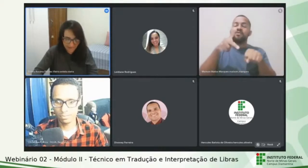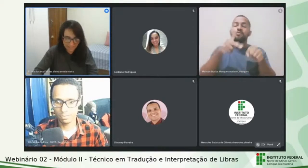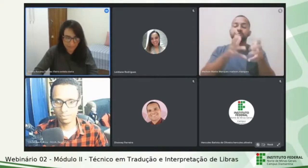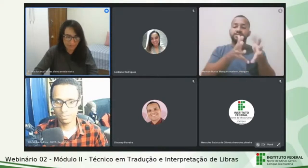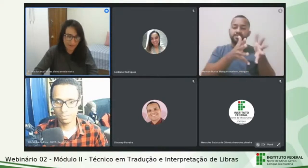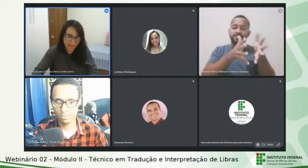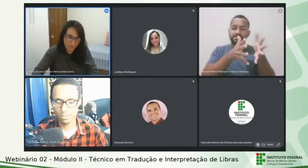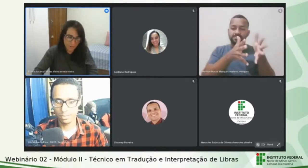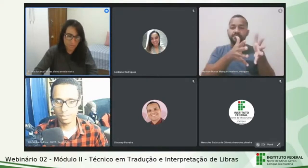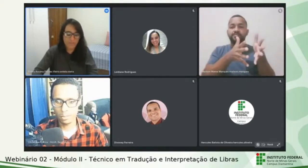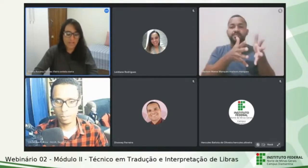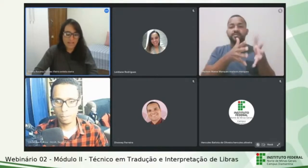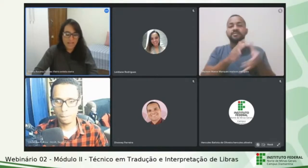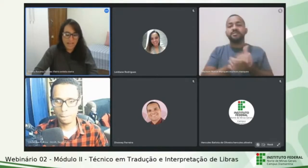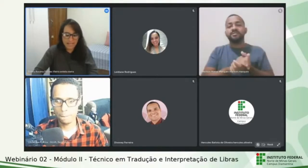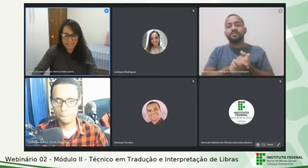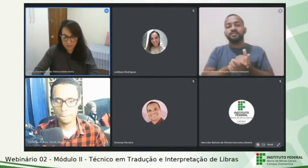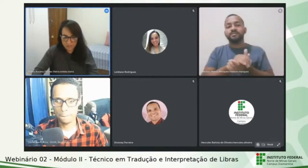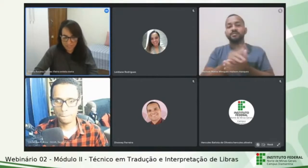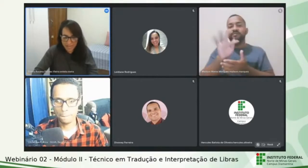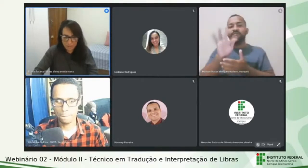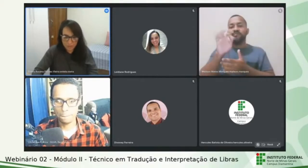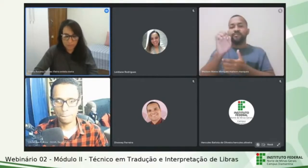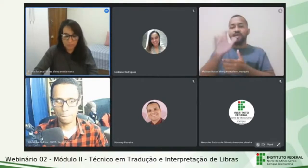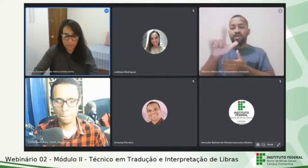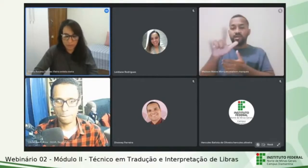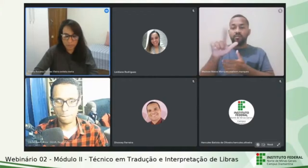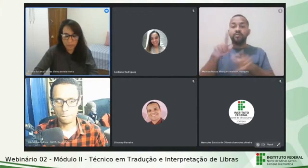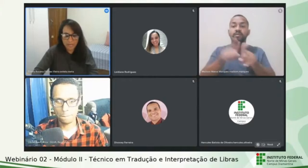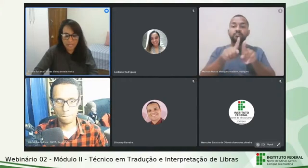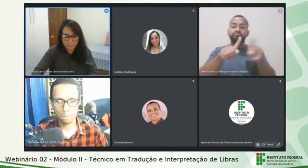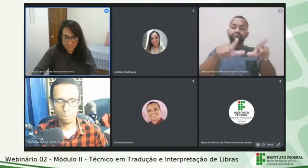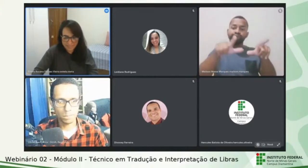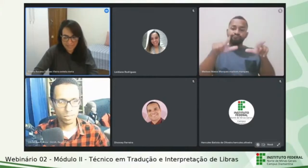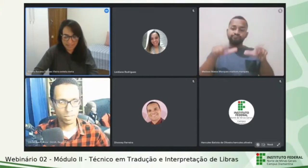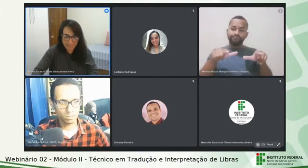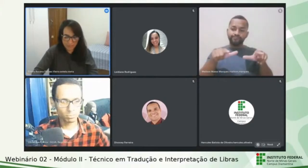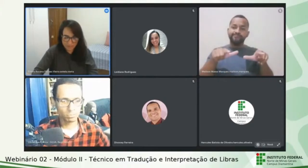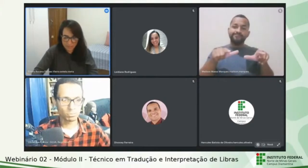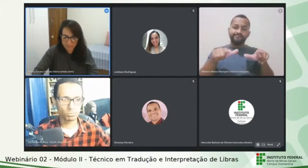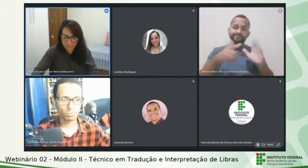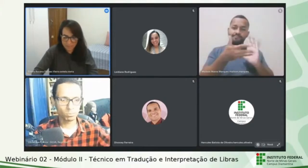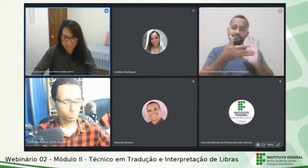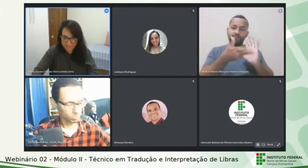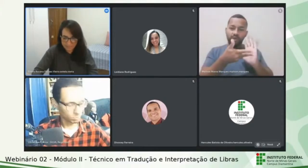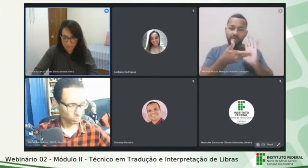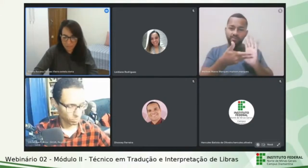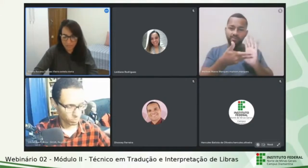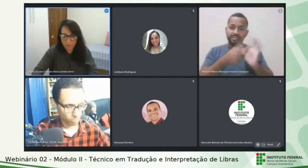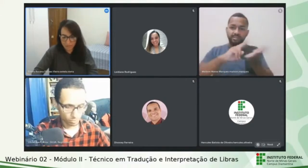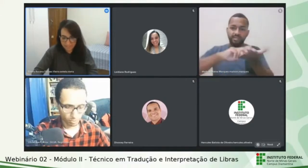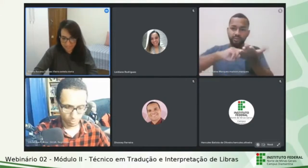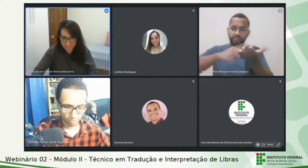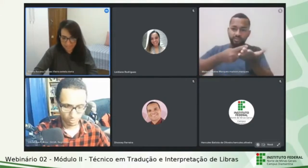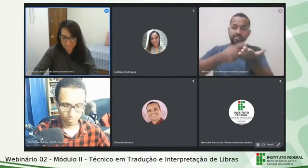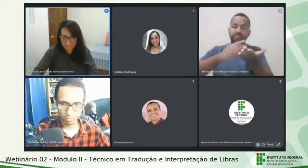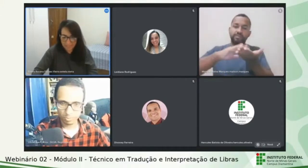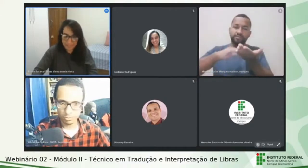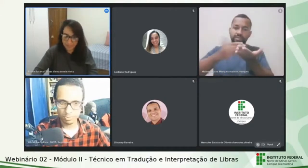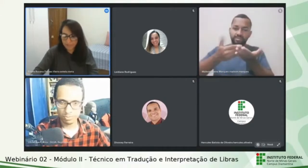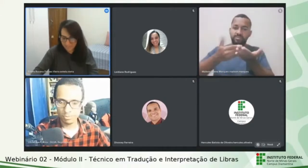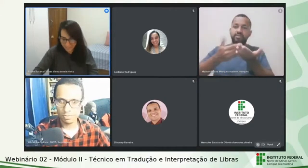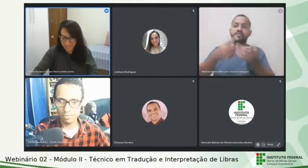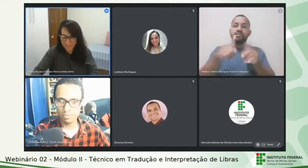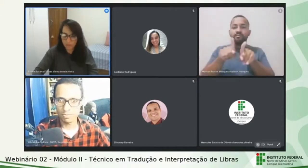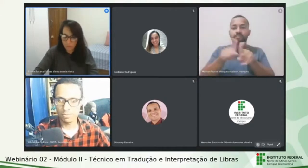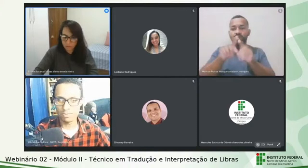de sinais, pela FAEL. É certificado pelo ProLibras em tradução, interpretação e docência.